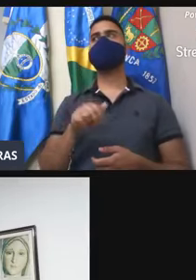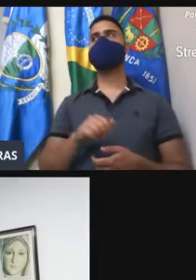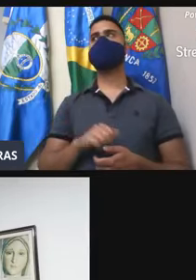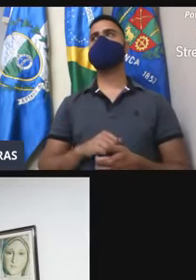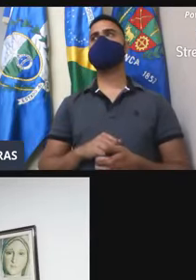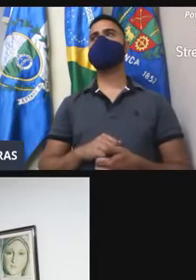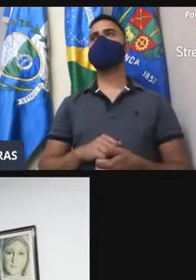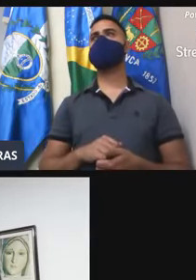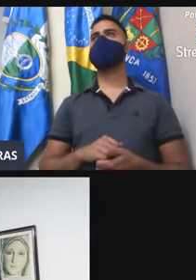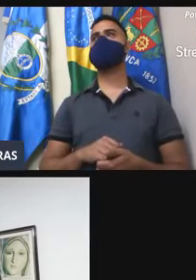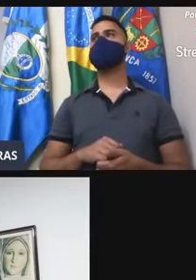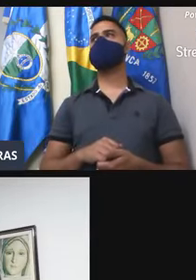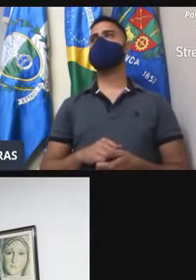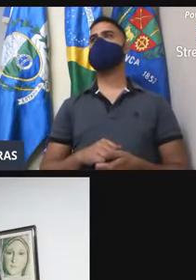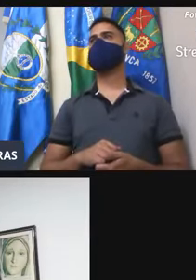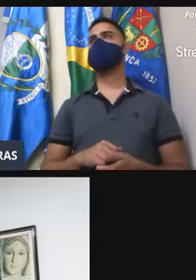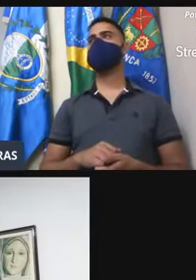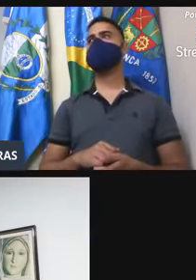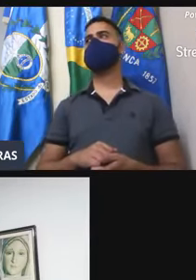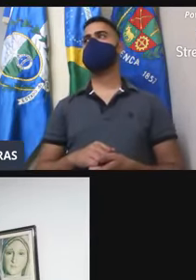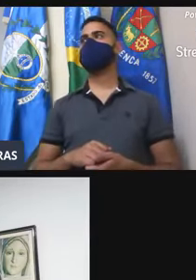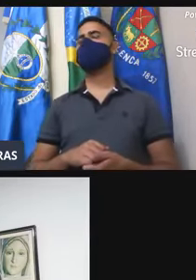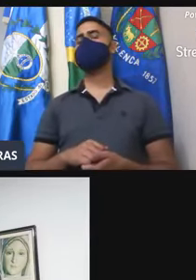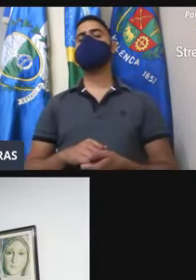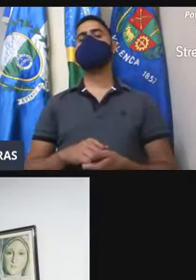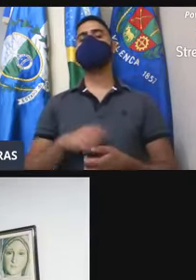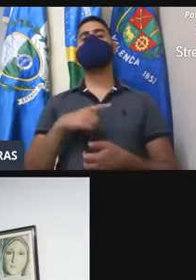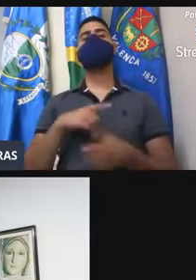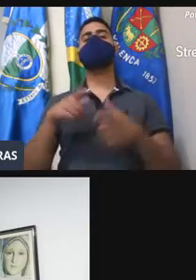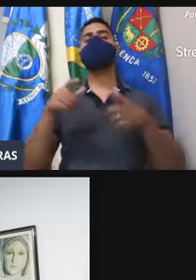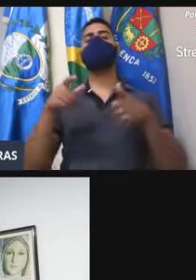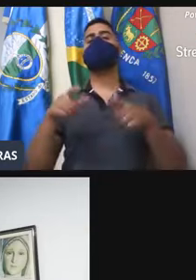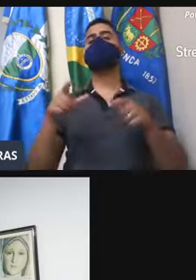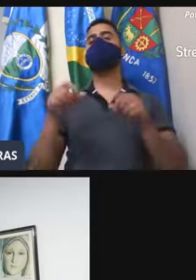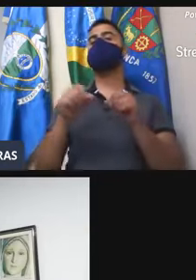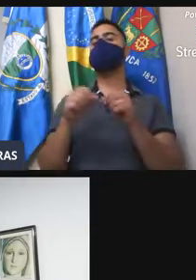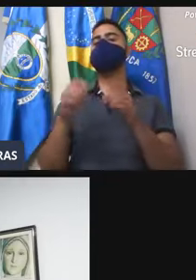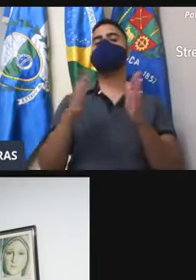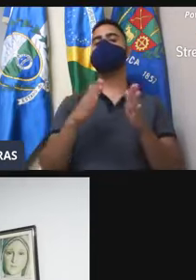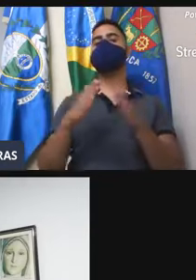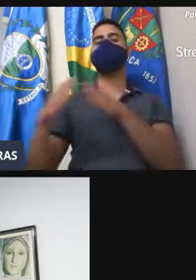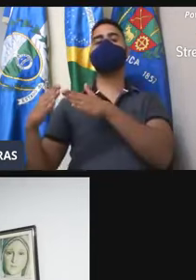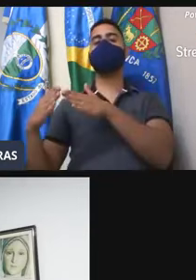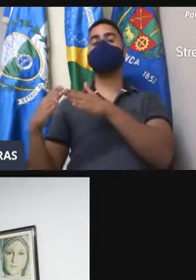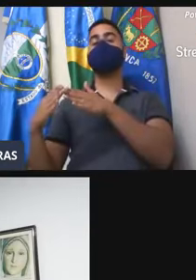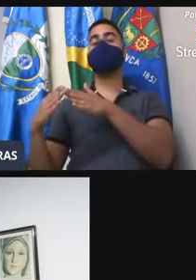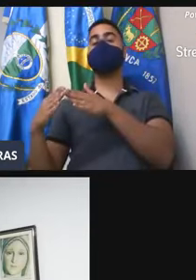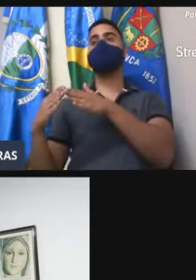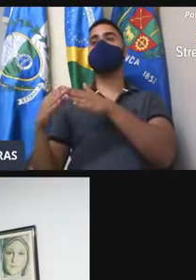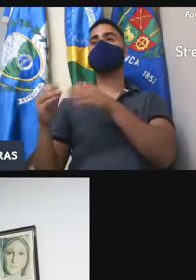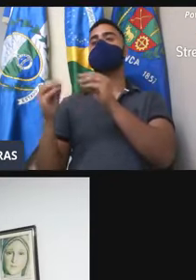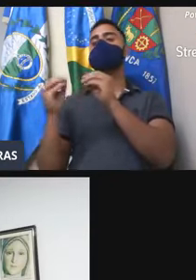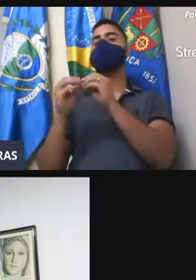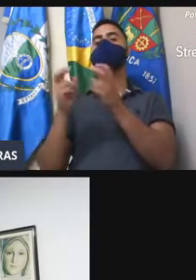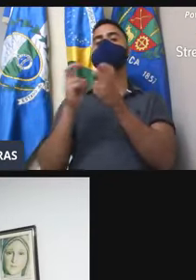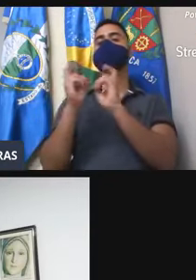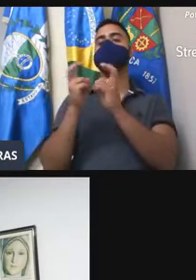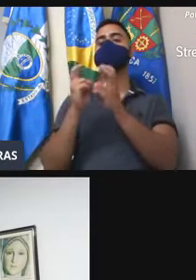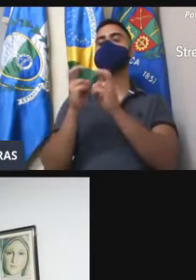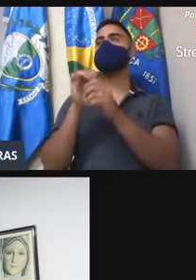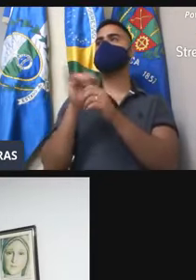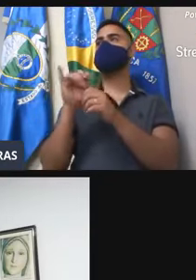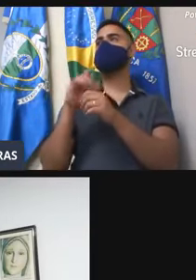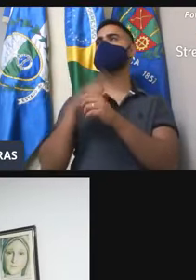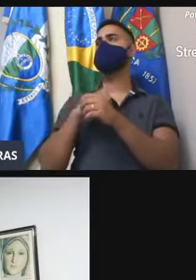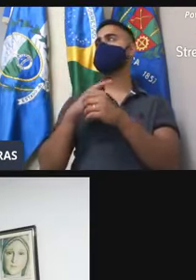Nosso espaço, o CRAS está para ser feito lá no anexo da estação, correto? Se nós tivermos